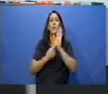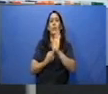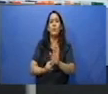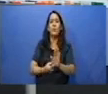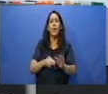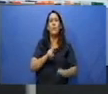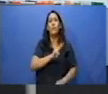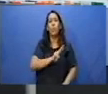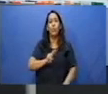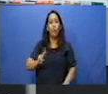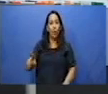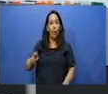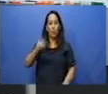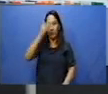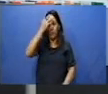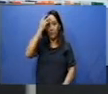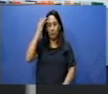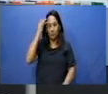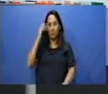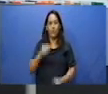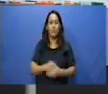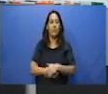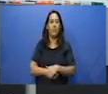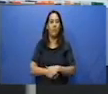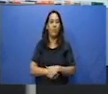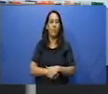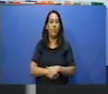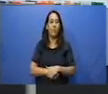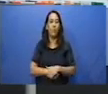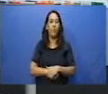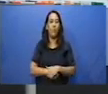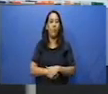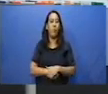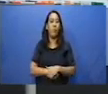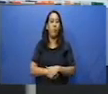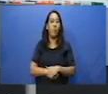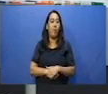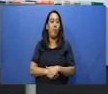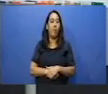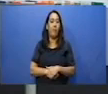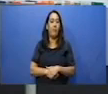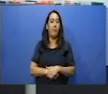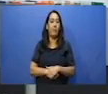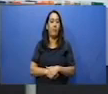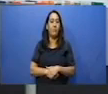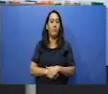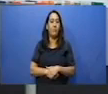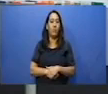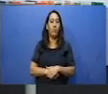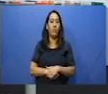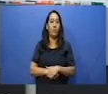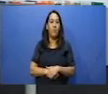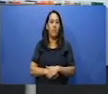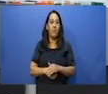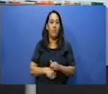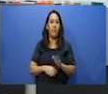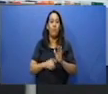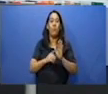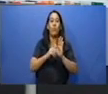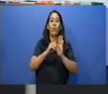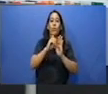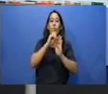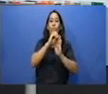algum texto lá da internet. E esse daqui vocês já conhecem, que é o nosso glossário, para entender